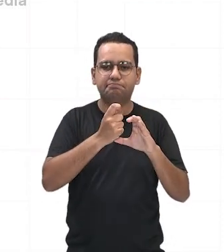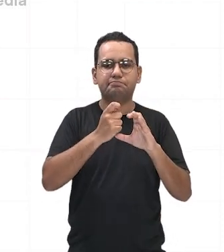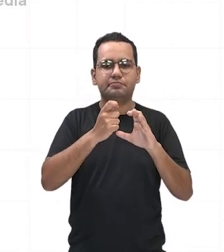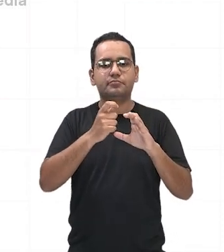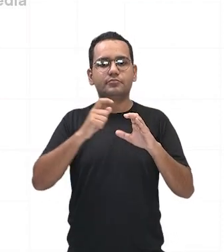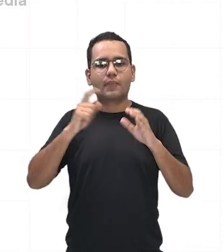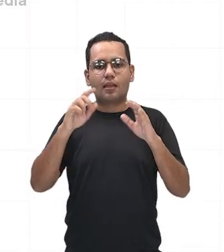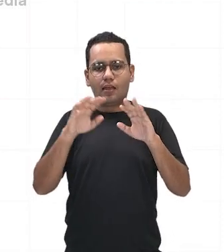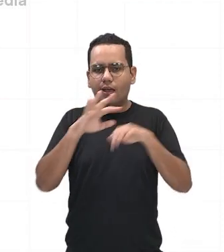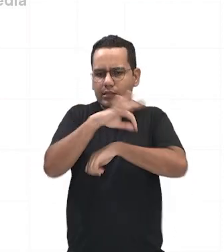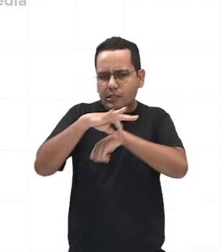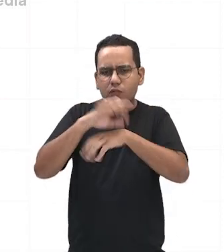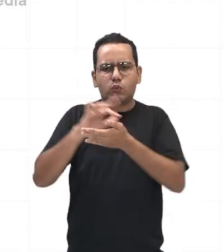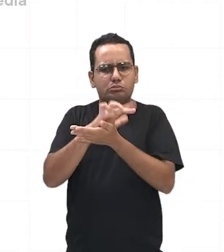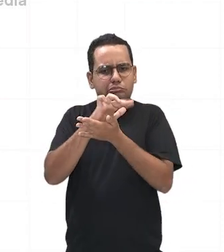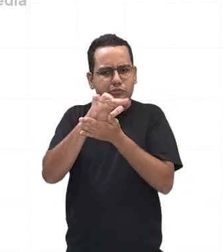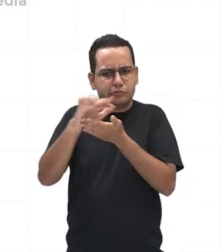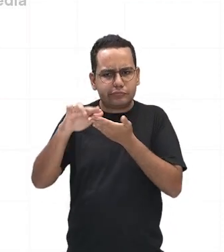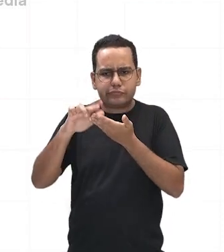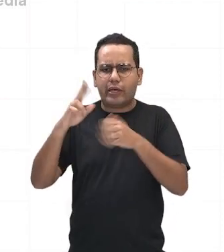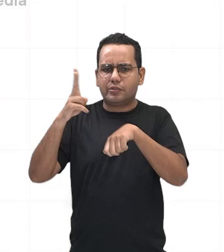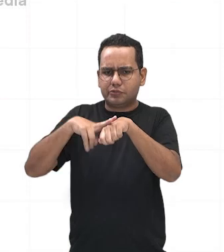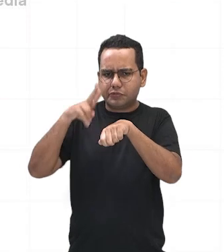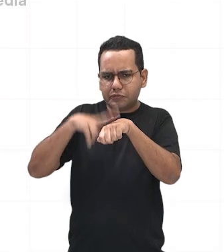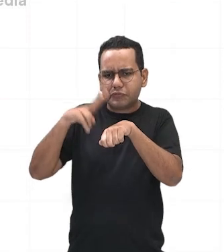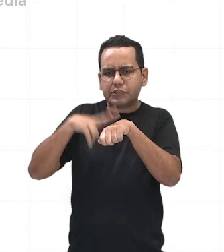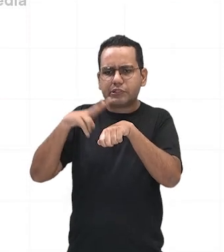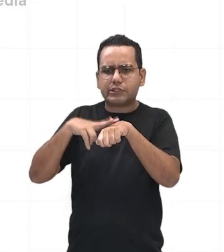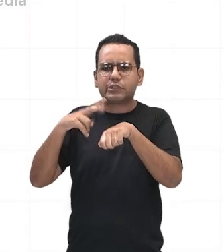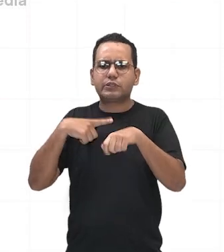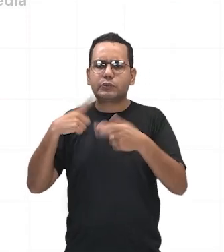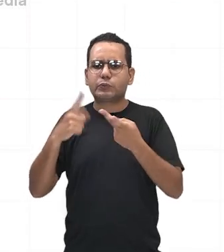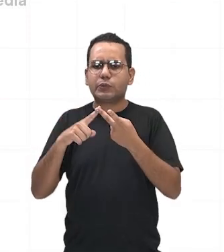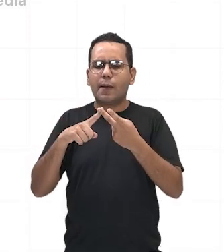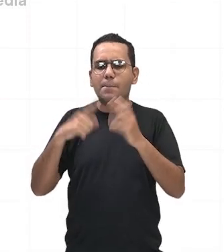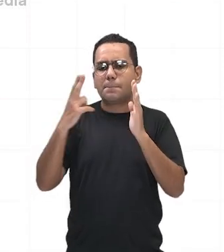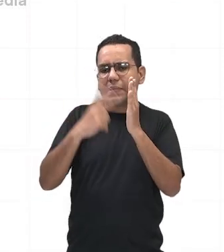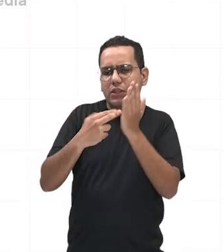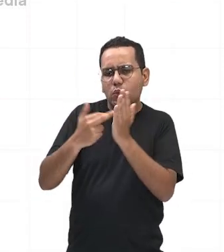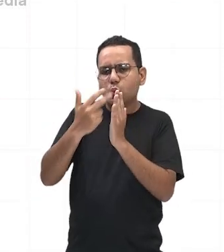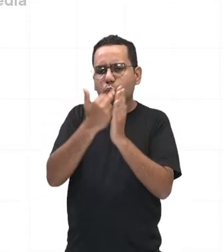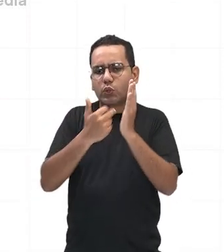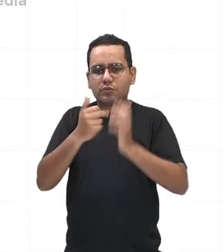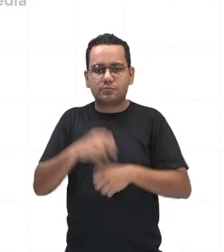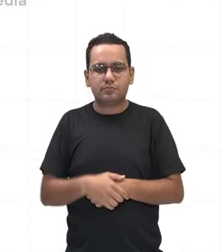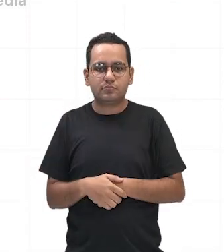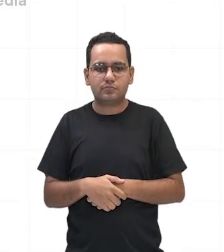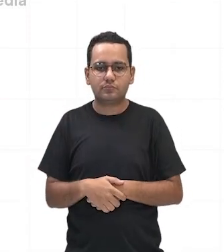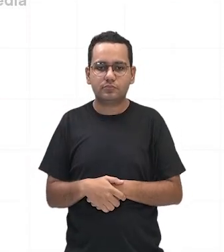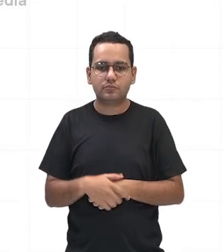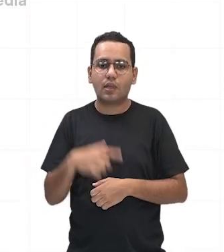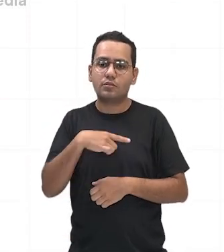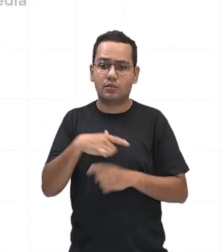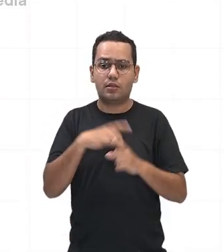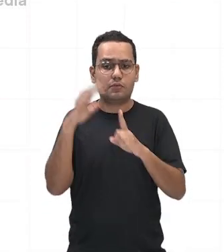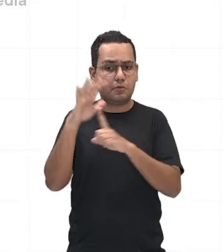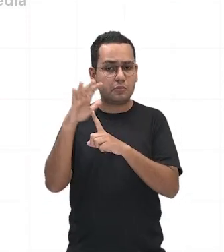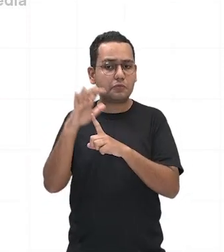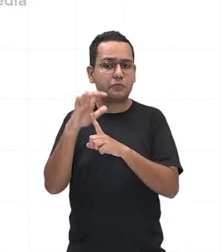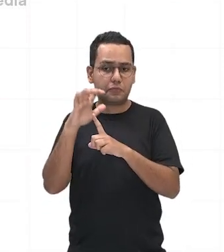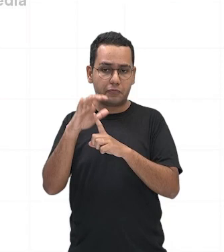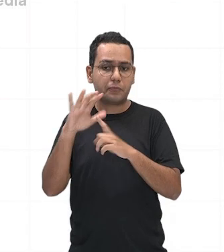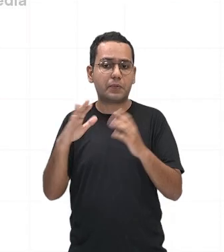das igrejas, as pinturas também presentes nas igrejas. Foi fortemente influenciado então aí